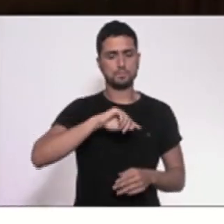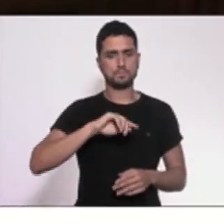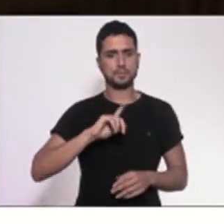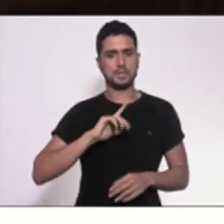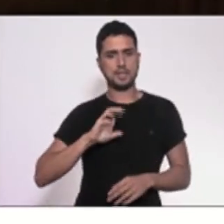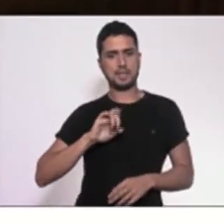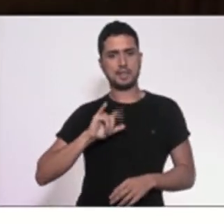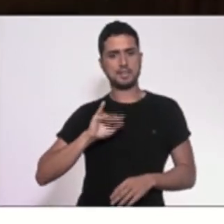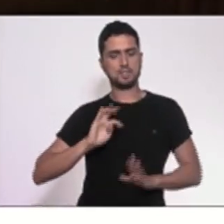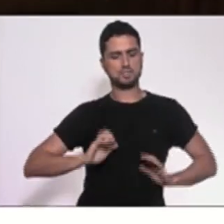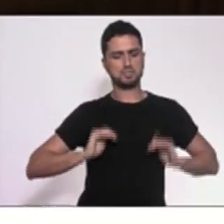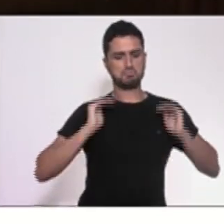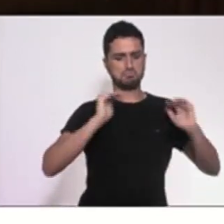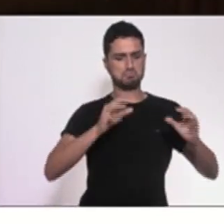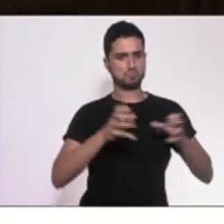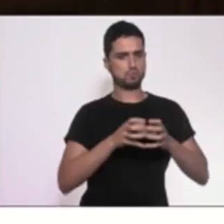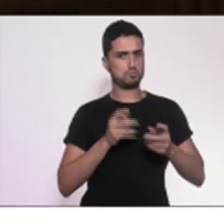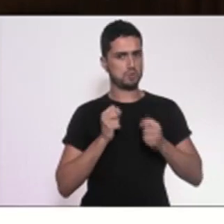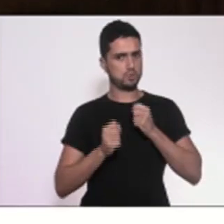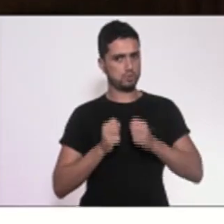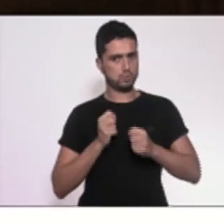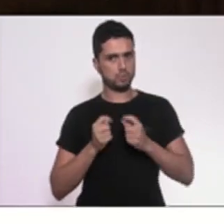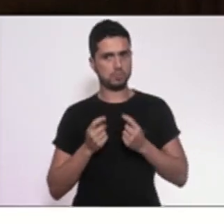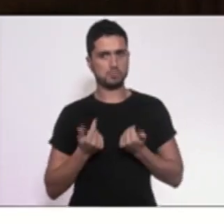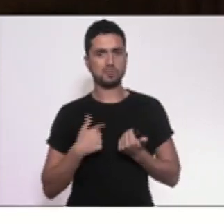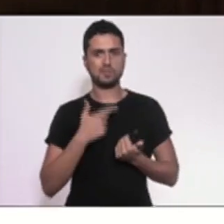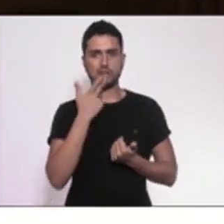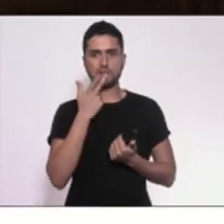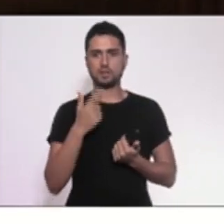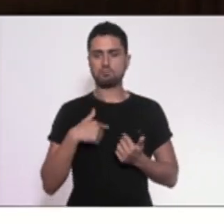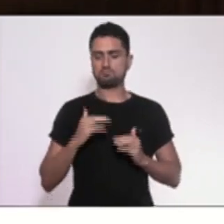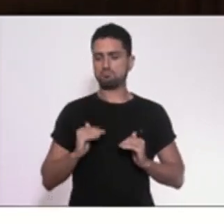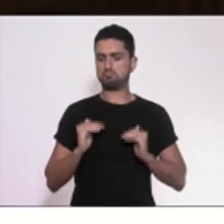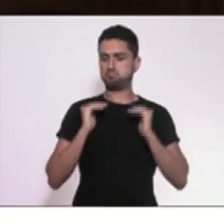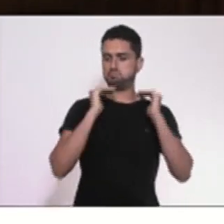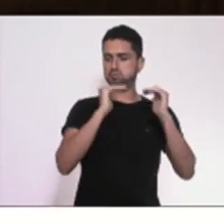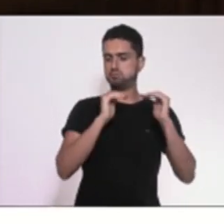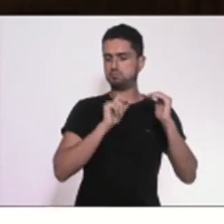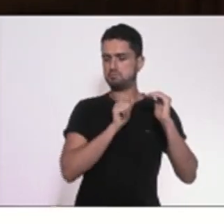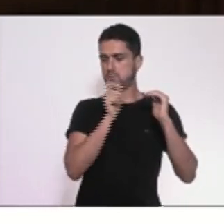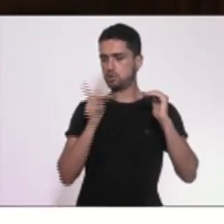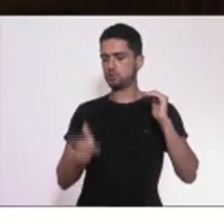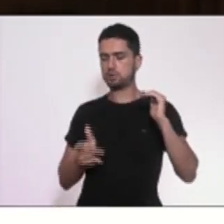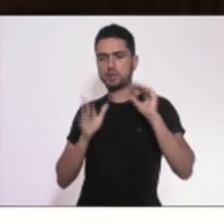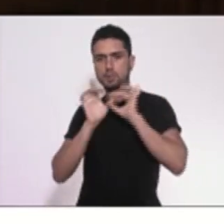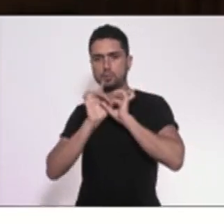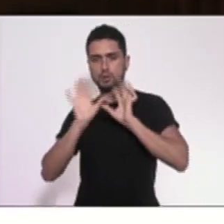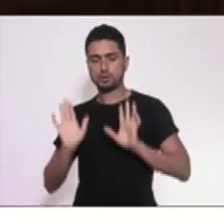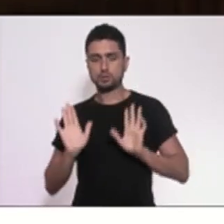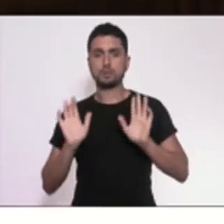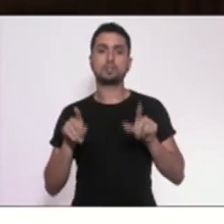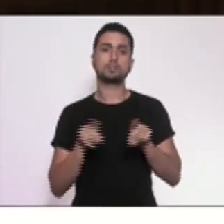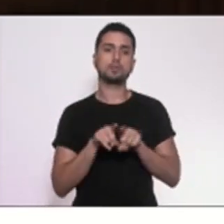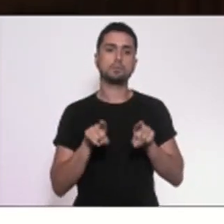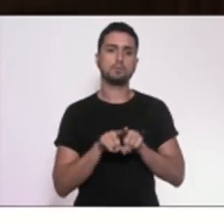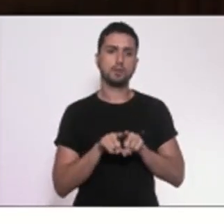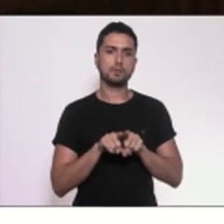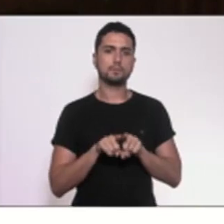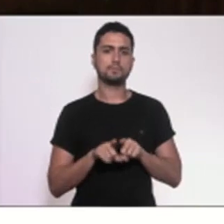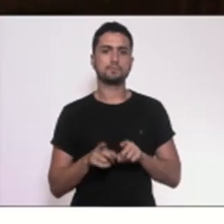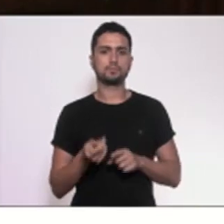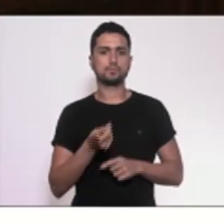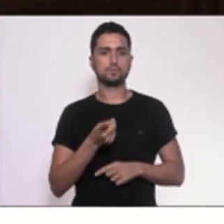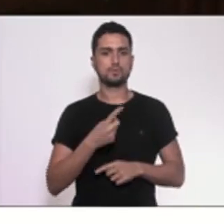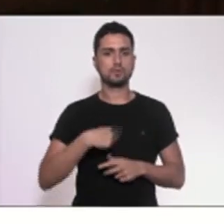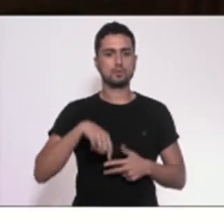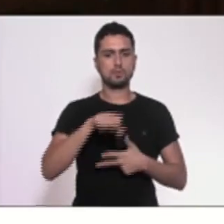econômicas se consideram acima da nossa democracia, quanto também boa parte dos nossos